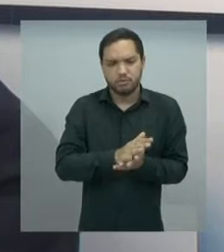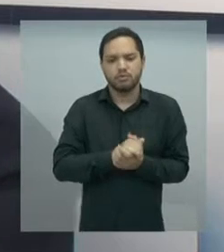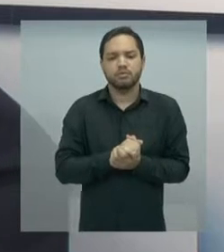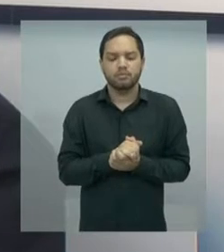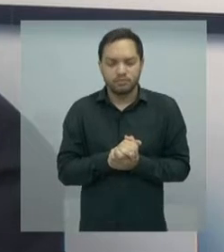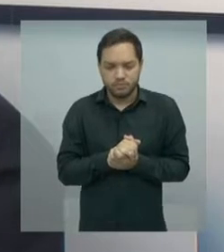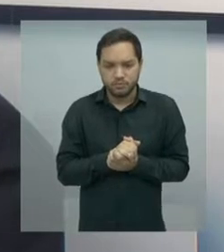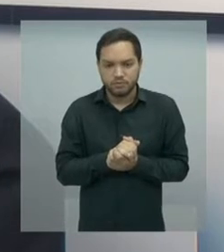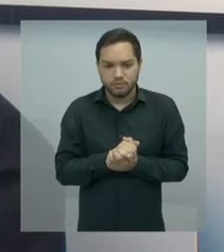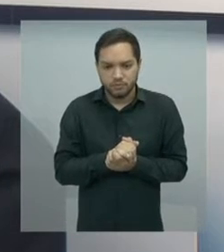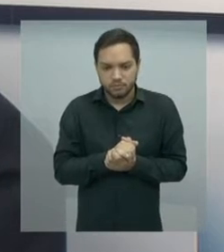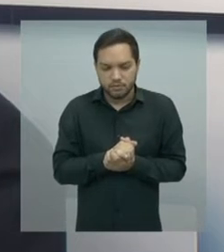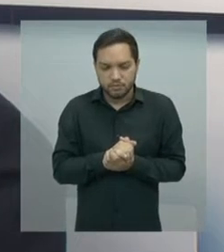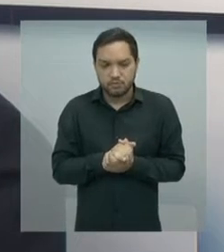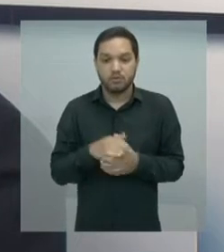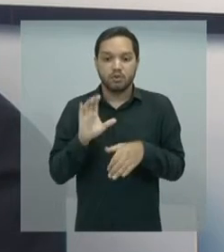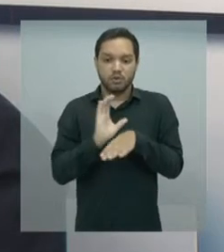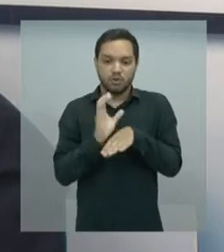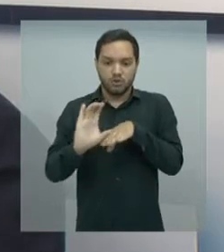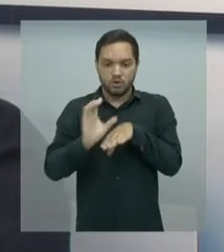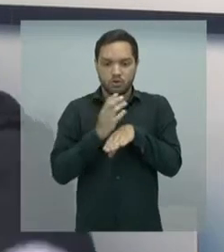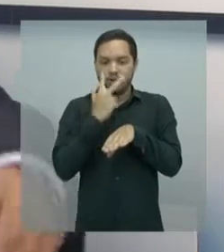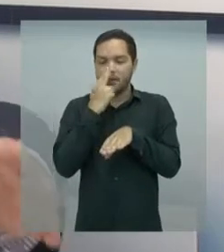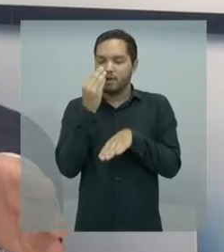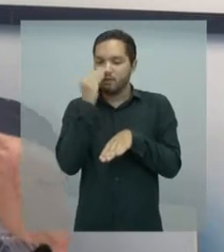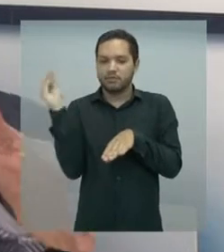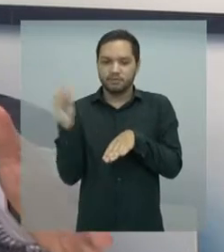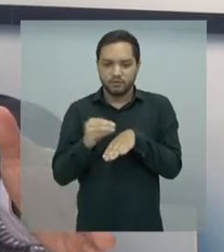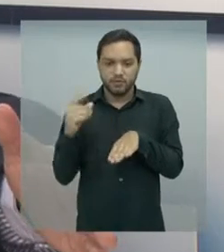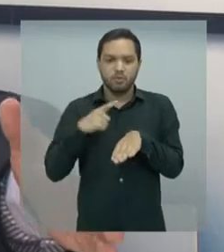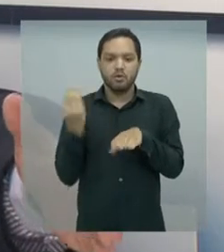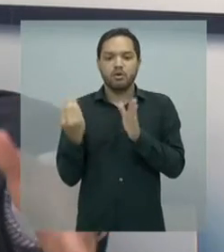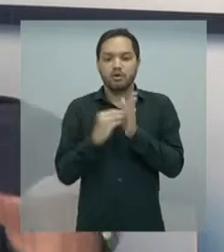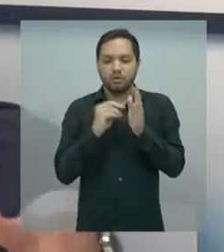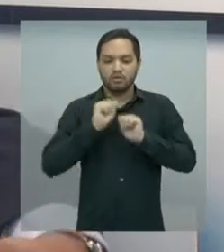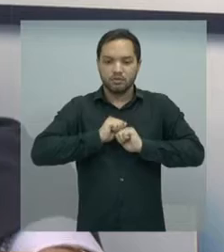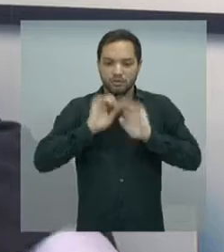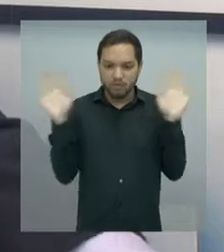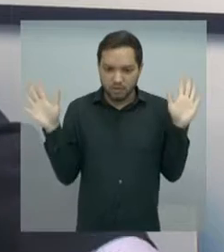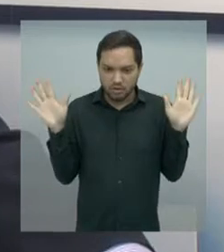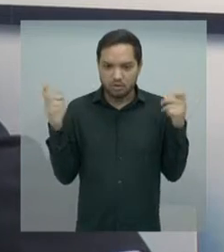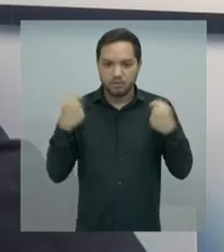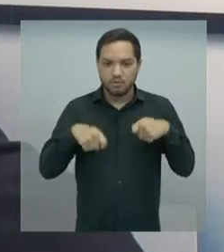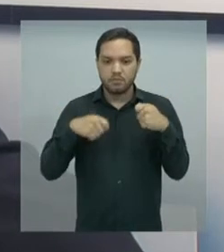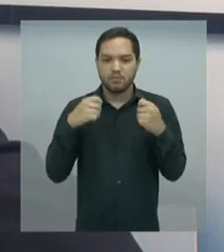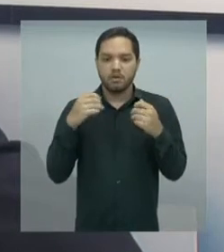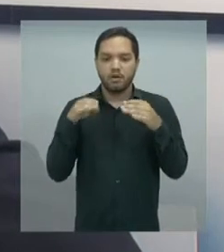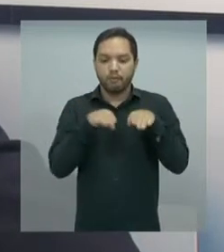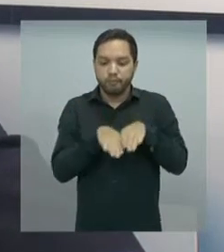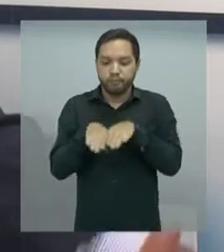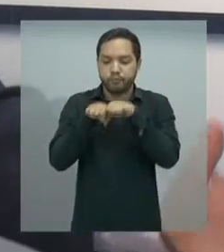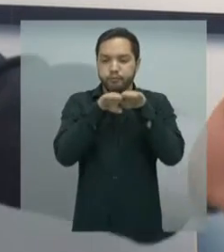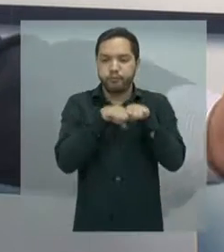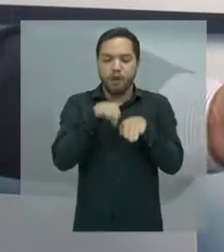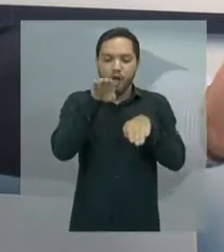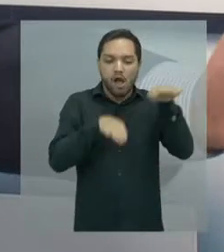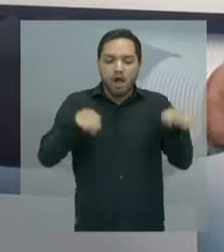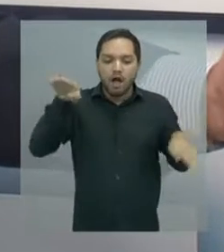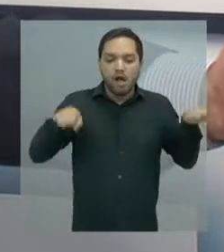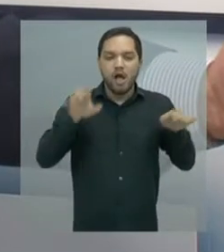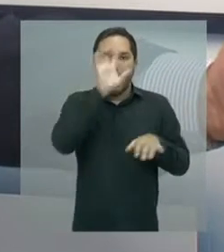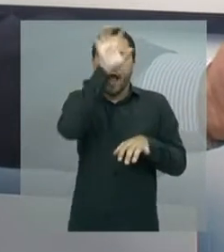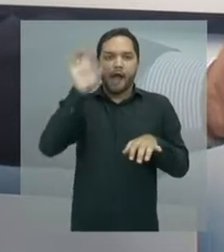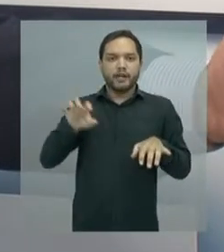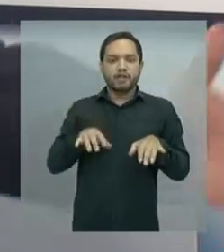estados... E a nossa Constituição é desrespeitada, porque ela é clara quando ela fala que é preciso acabar com as desigualdades regionais. E o